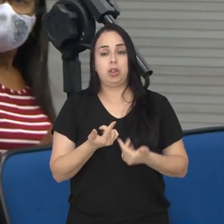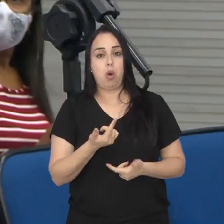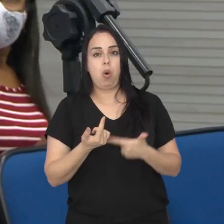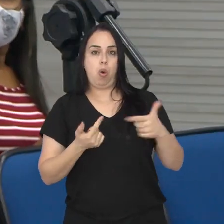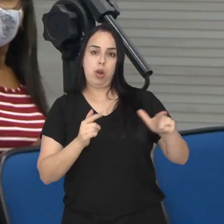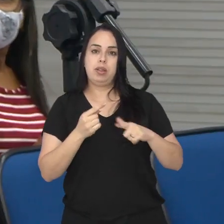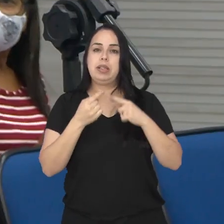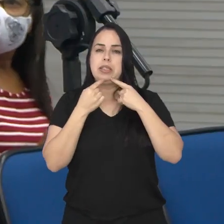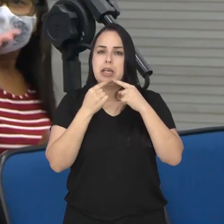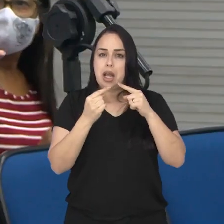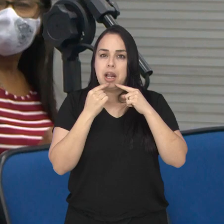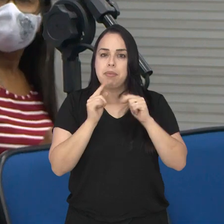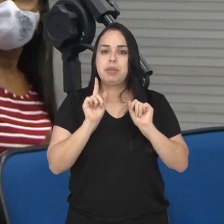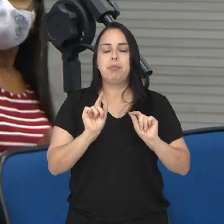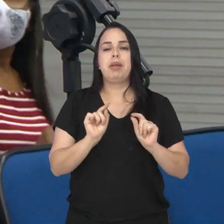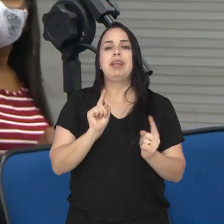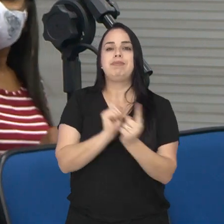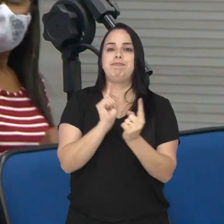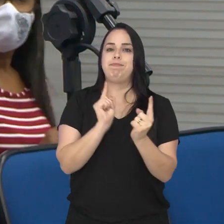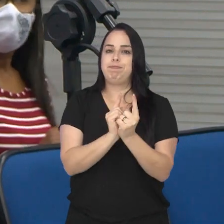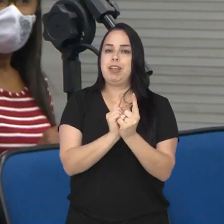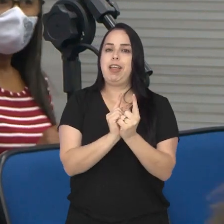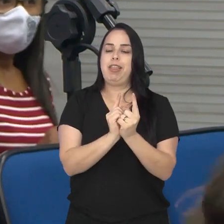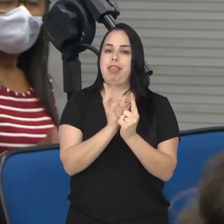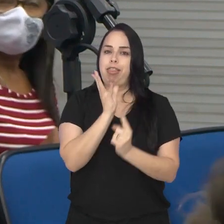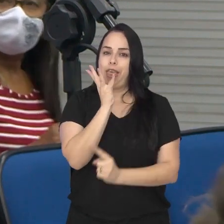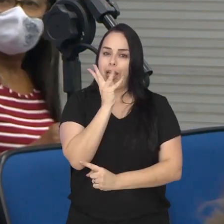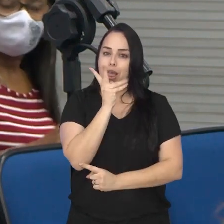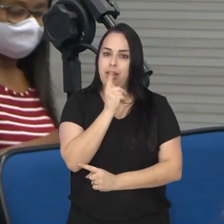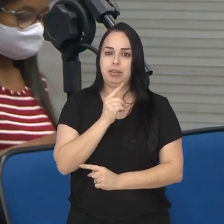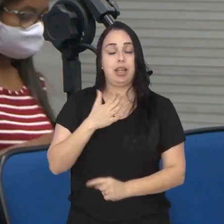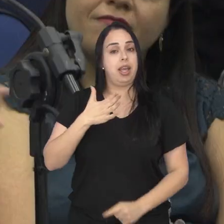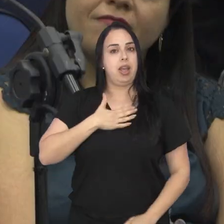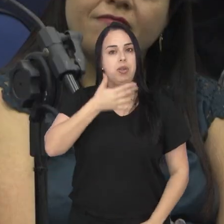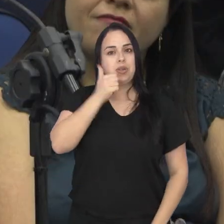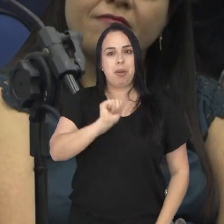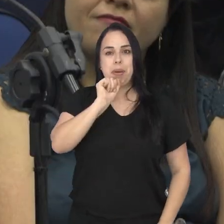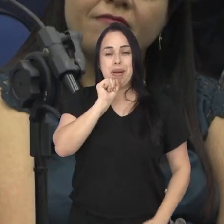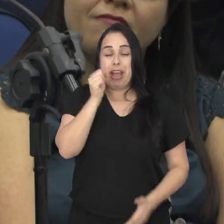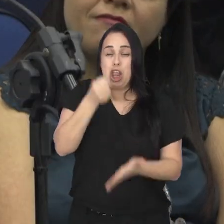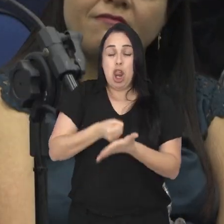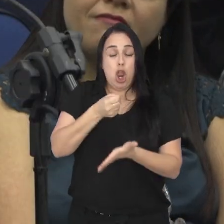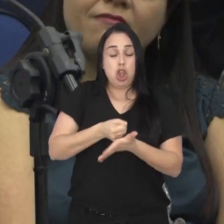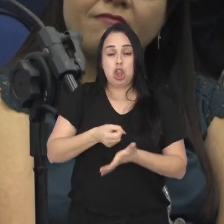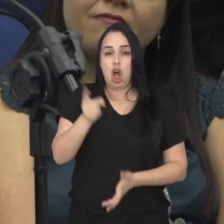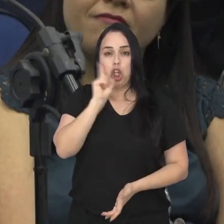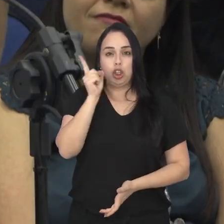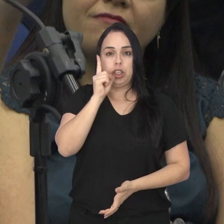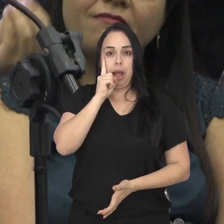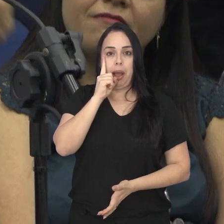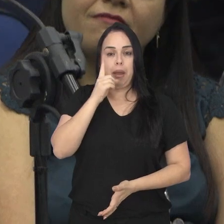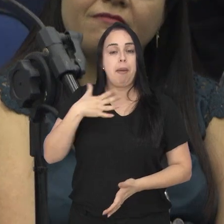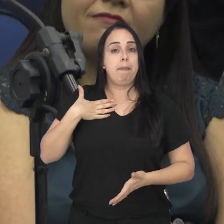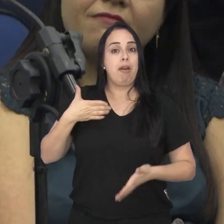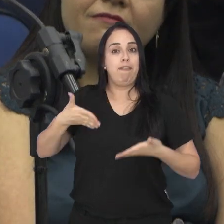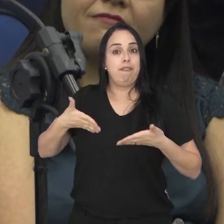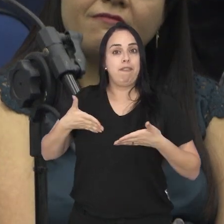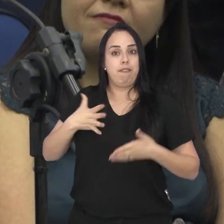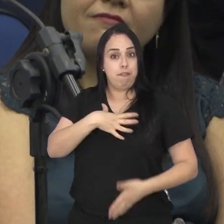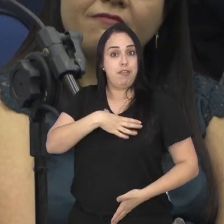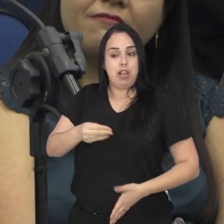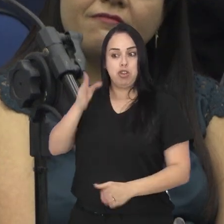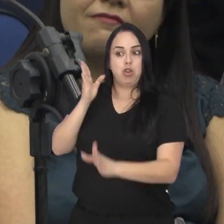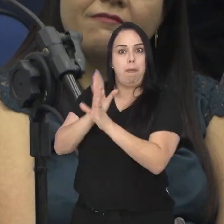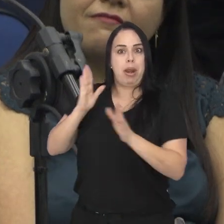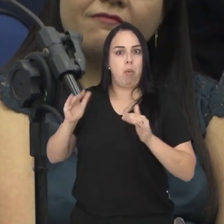demanda relatada foi a defasagem no atendimento na área da saúde eu como mãe gente eu luto desde meu filho tem